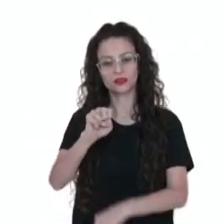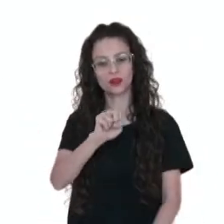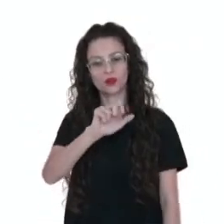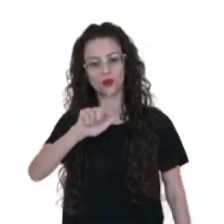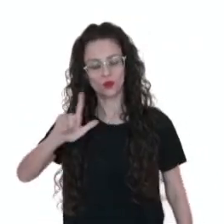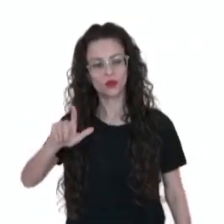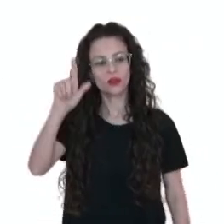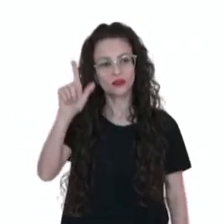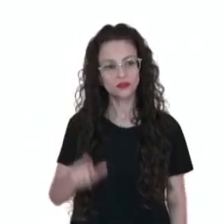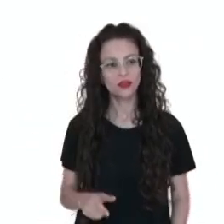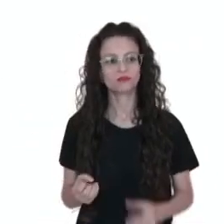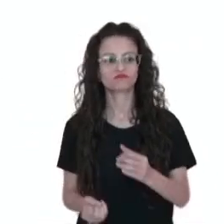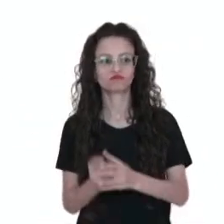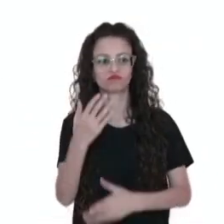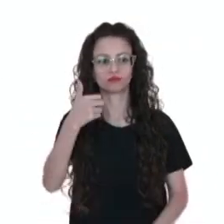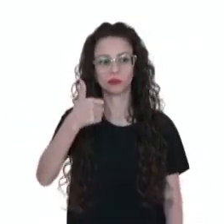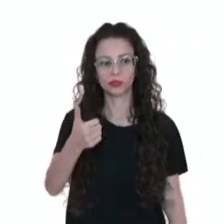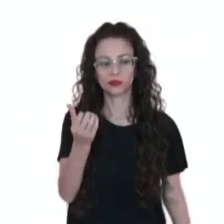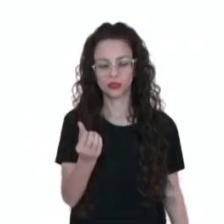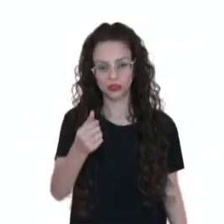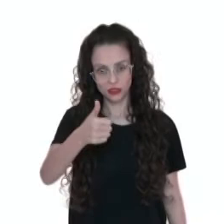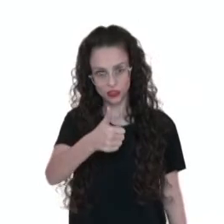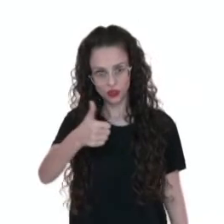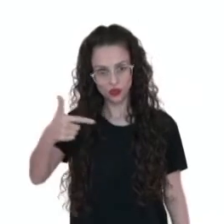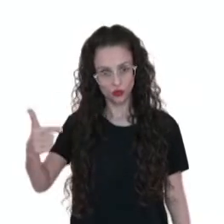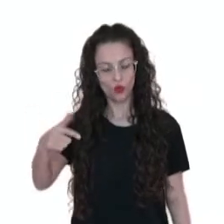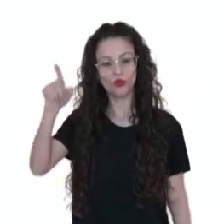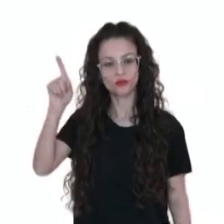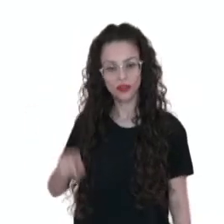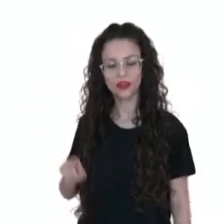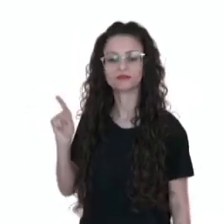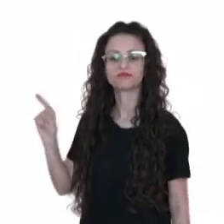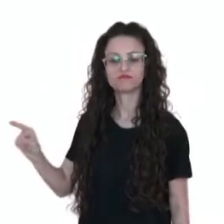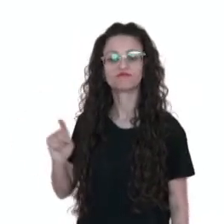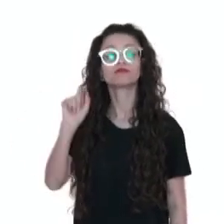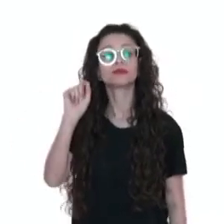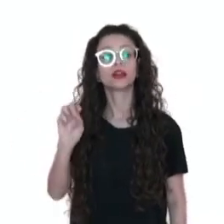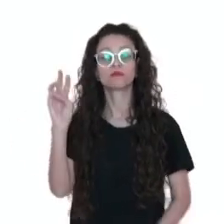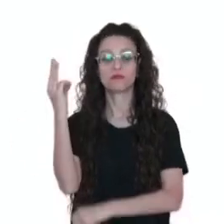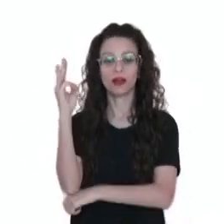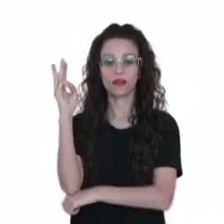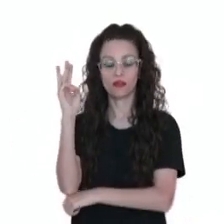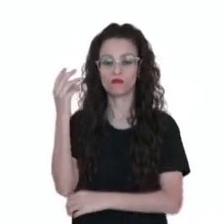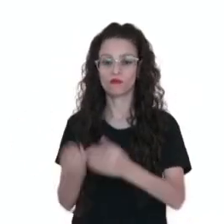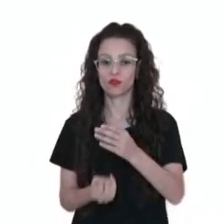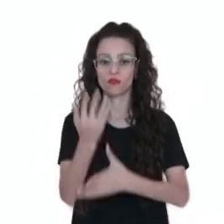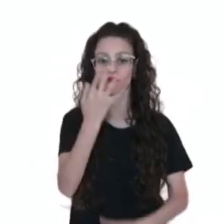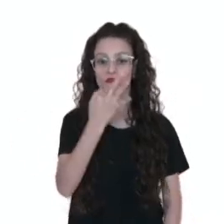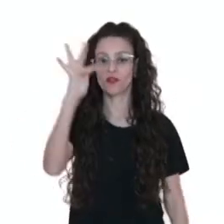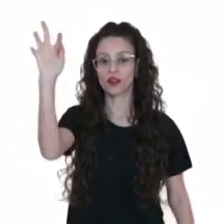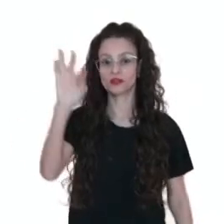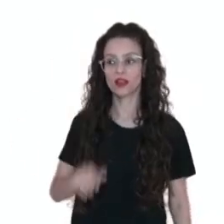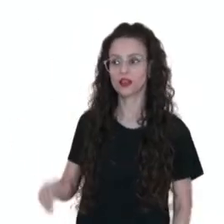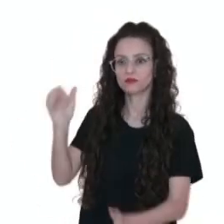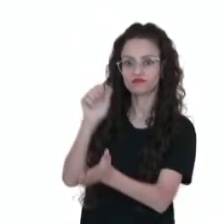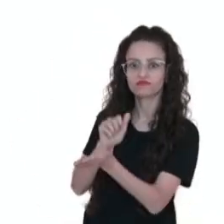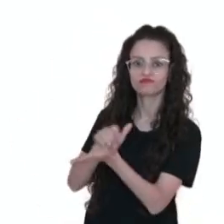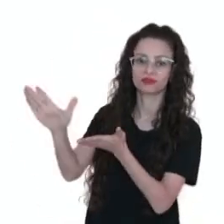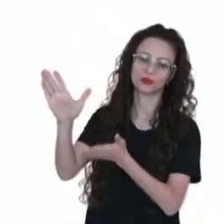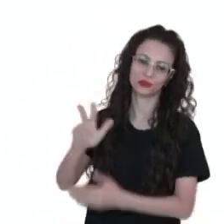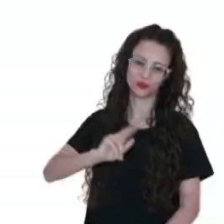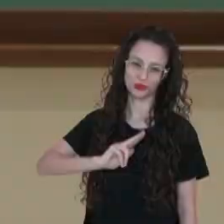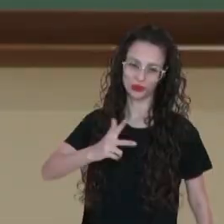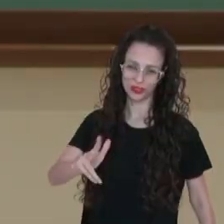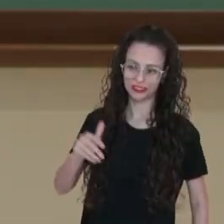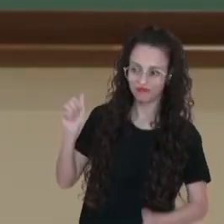na origem da cidade de São Luís, capital do Maranhão. O forte foi fundado pelos franceses que foram expulsos pelos